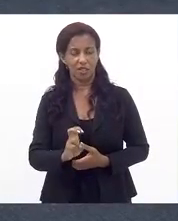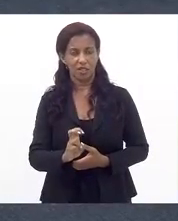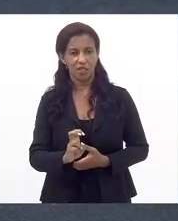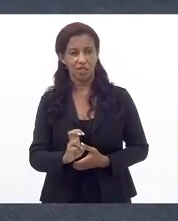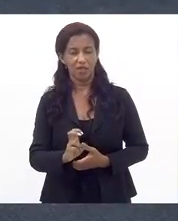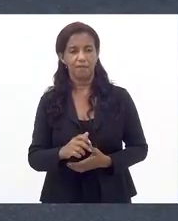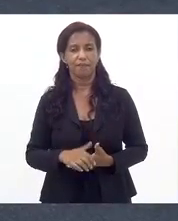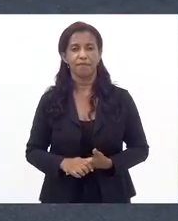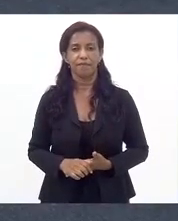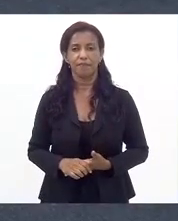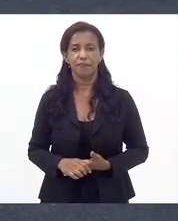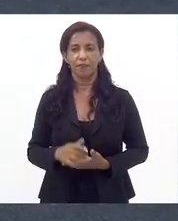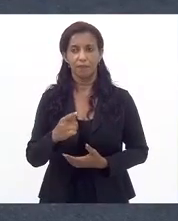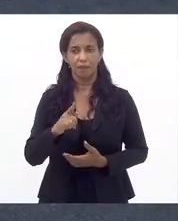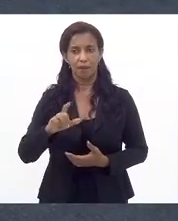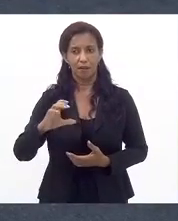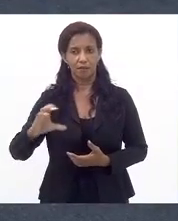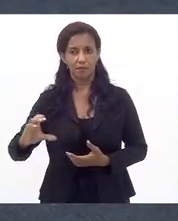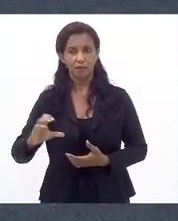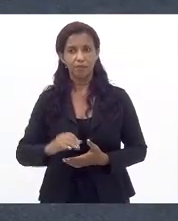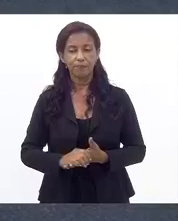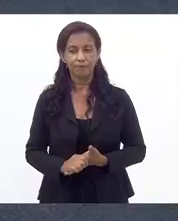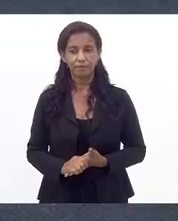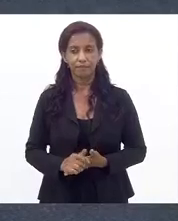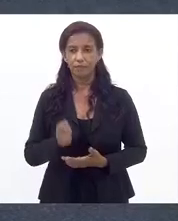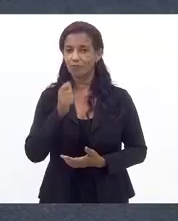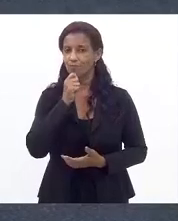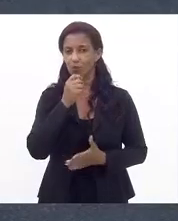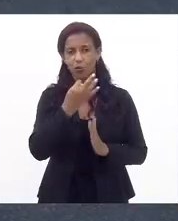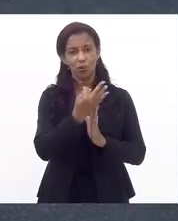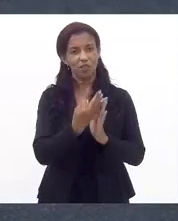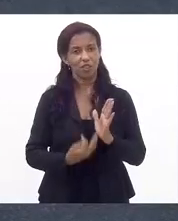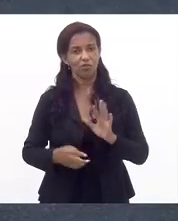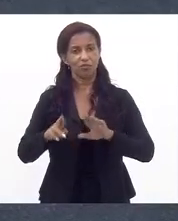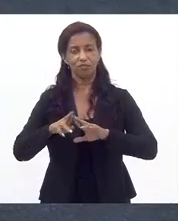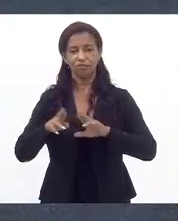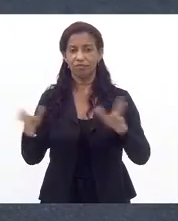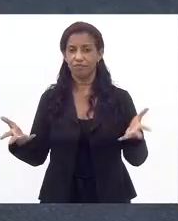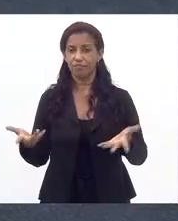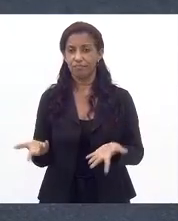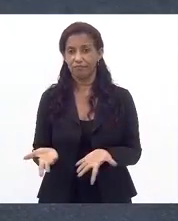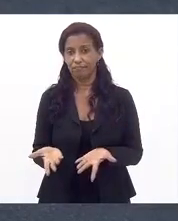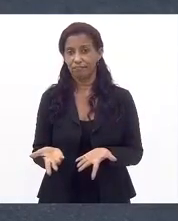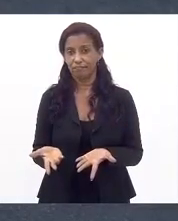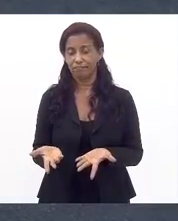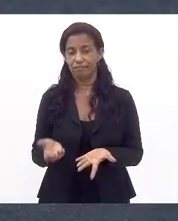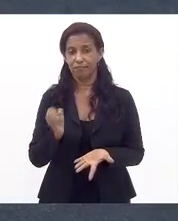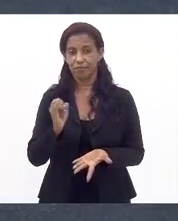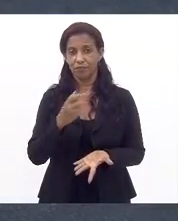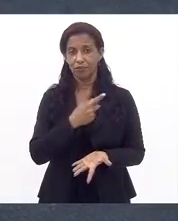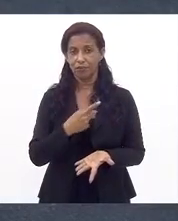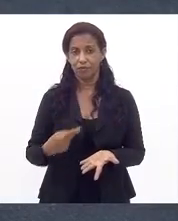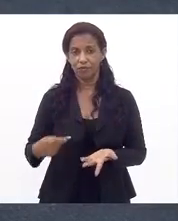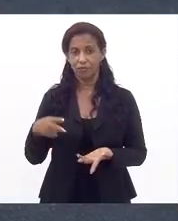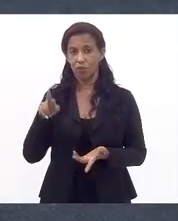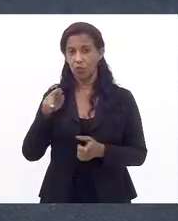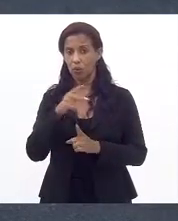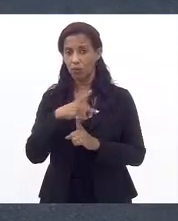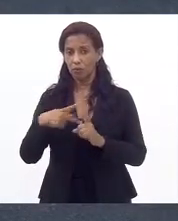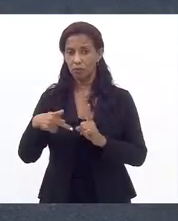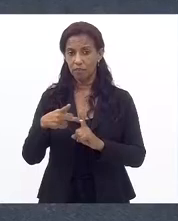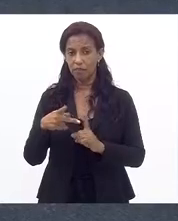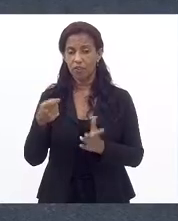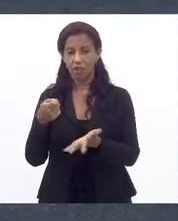do artigo 7º parágrafo quinto do PLC não está dessa forma deputada Então se o presidente de previdência ele